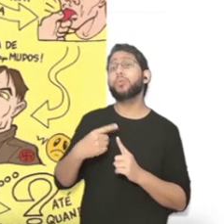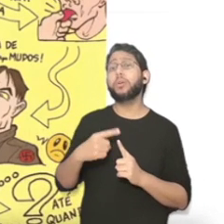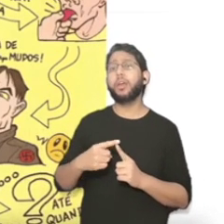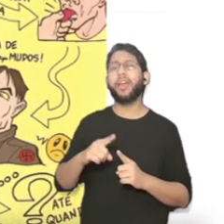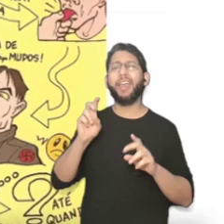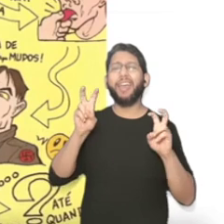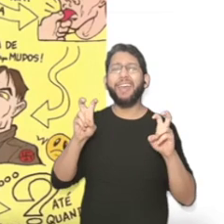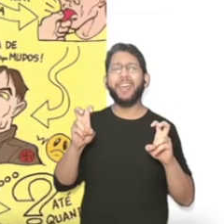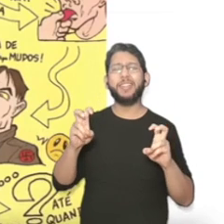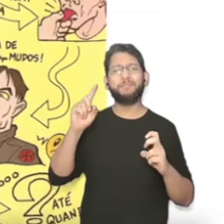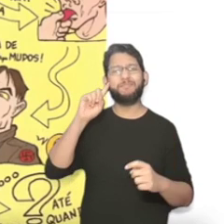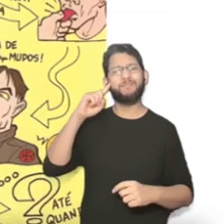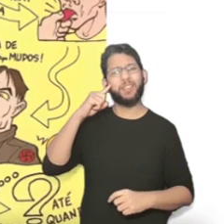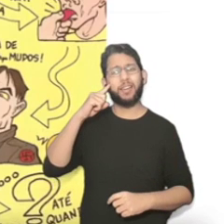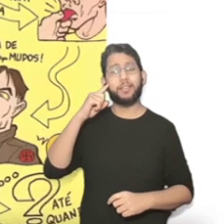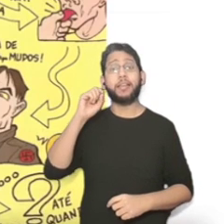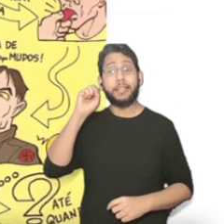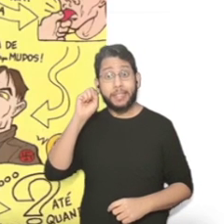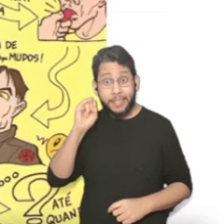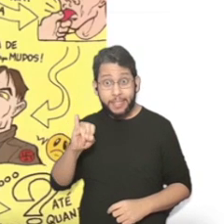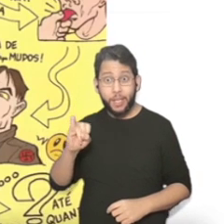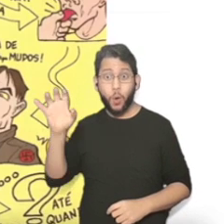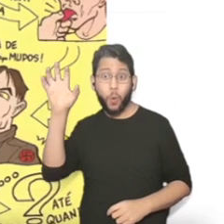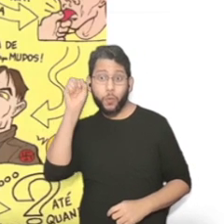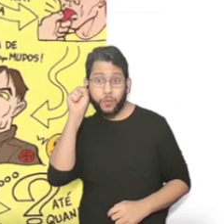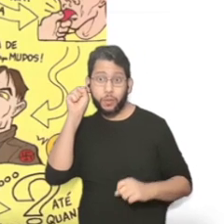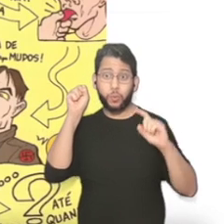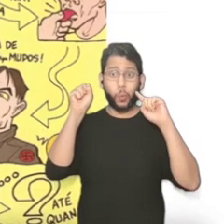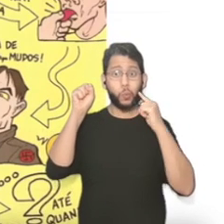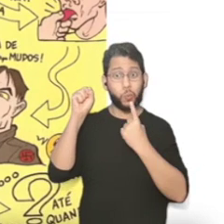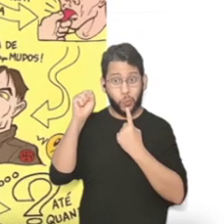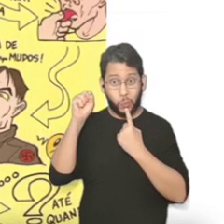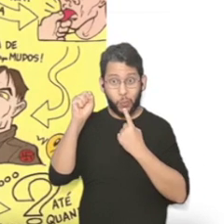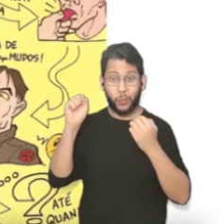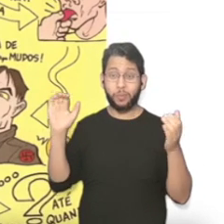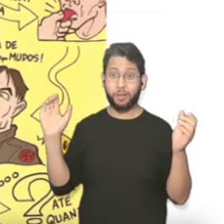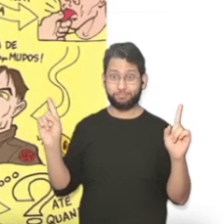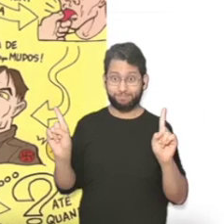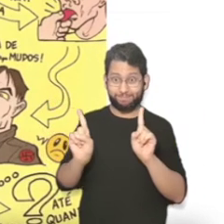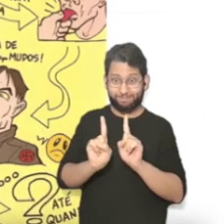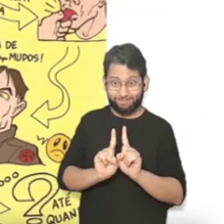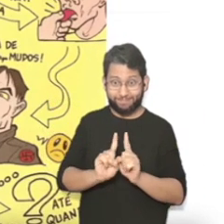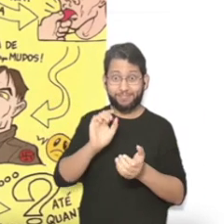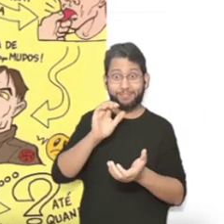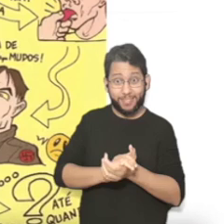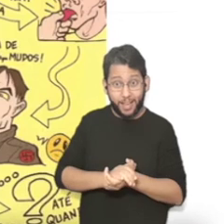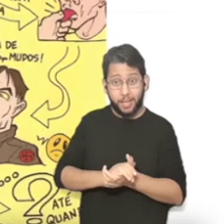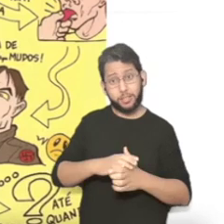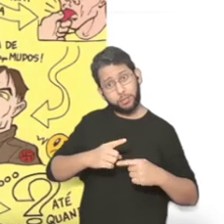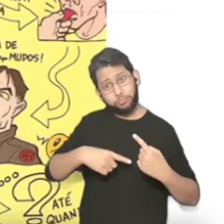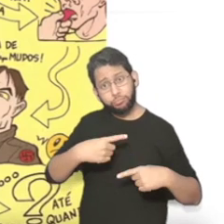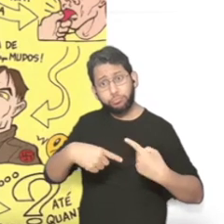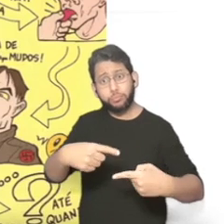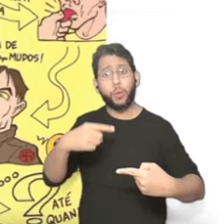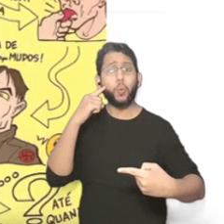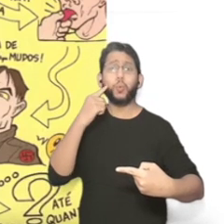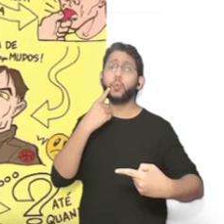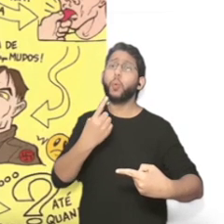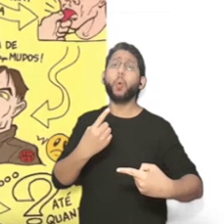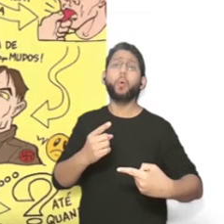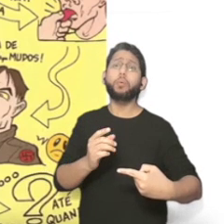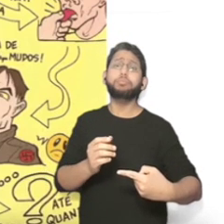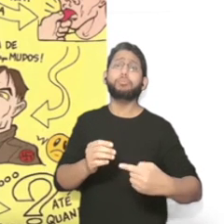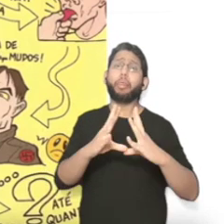se defendia que se cada ouvinte se casasse com uma surda, a gente conseguiria exterminar esse tipo de